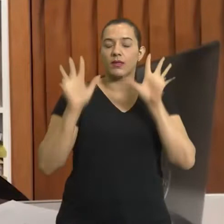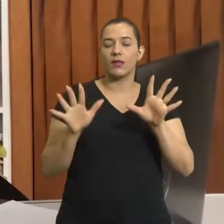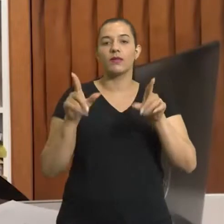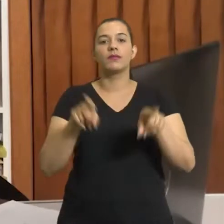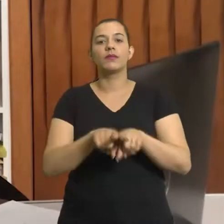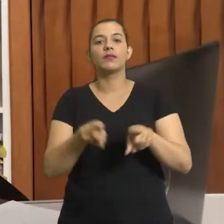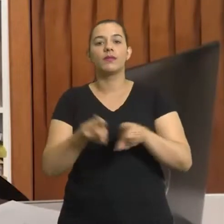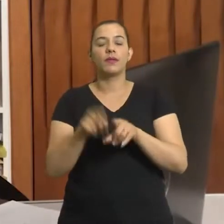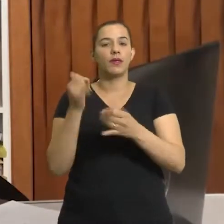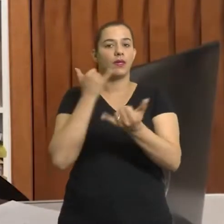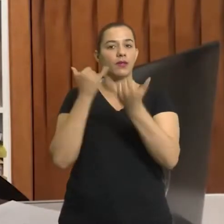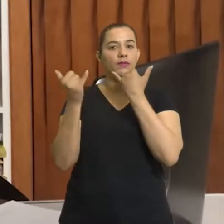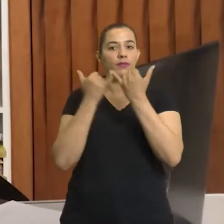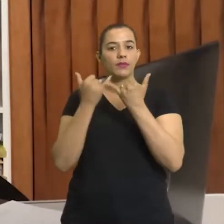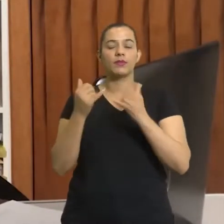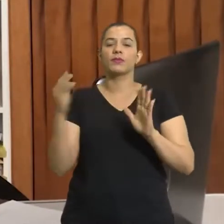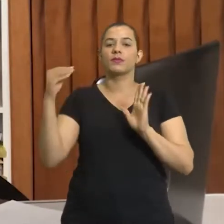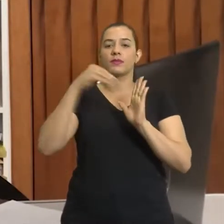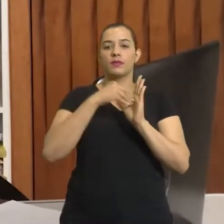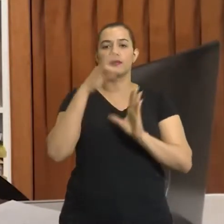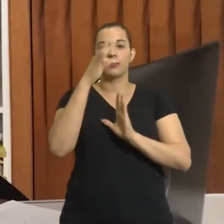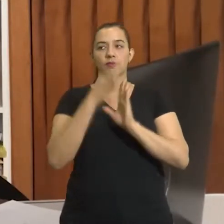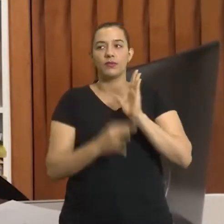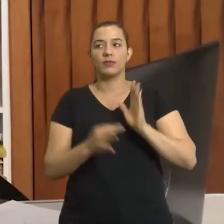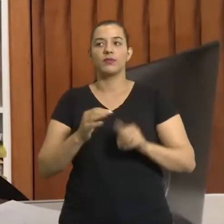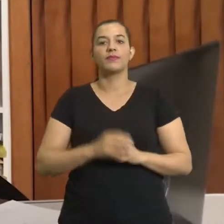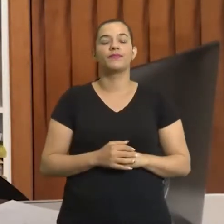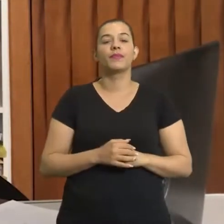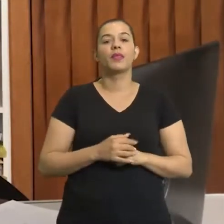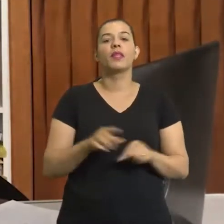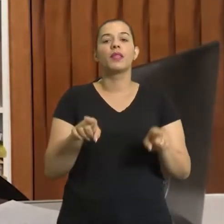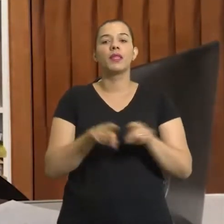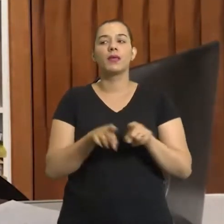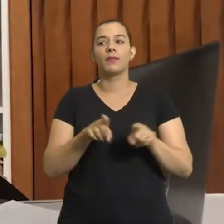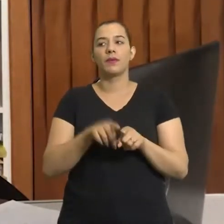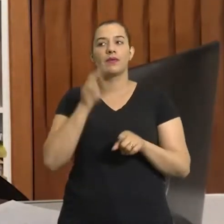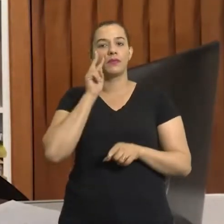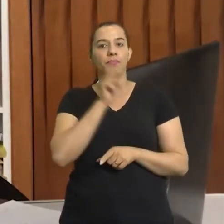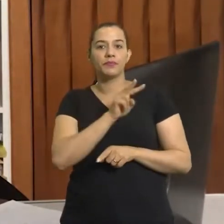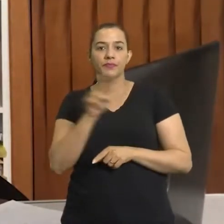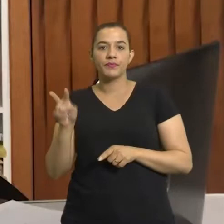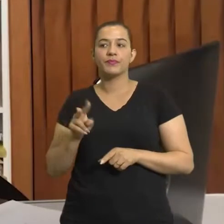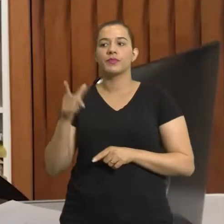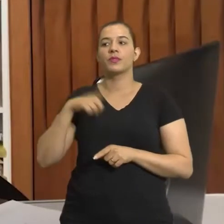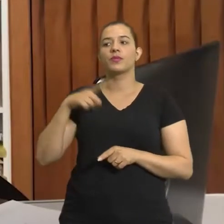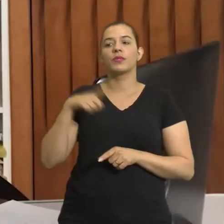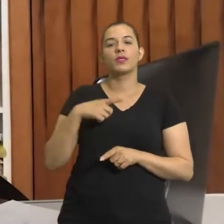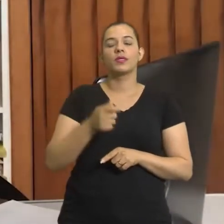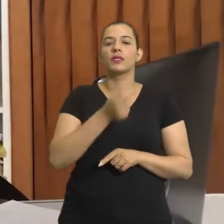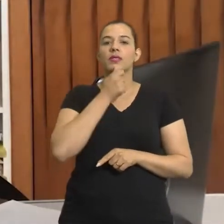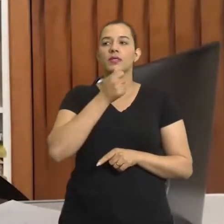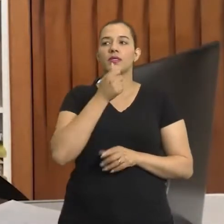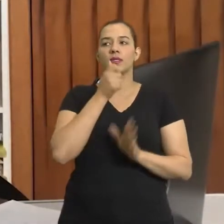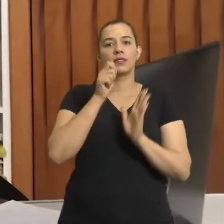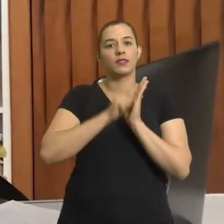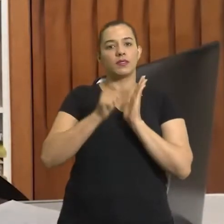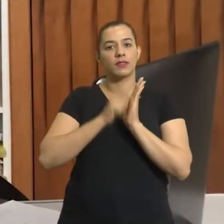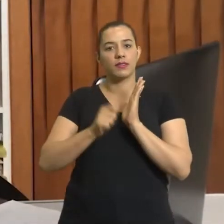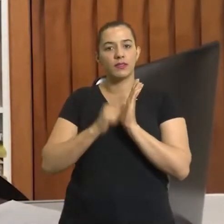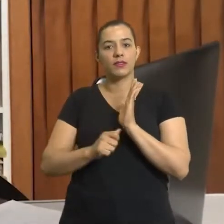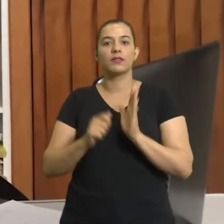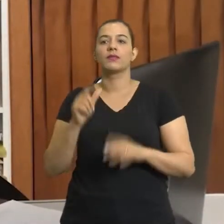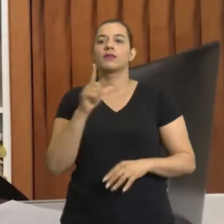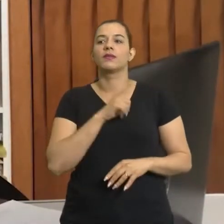as informações que estão implícitas no texto. Vai conseguir enxergar, né, aquilo que não foi escrito, mas que está, de